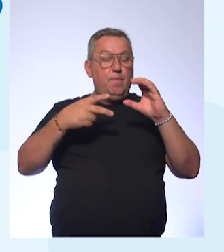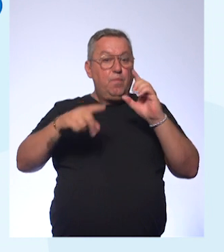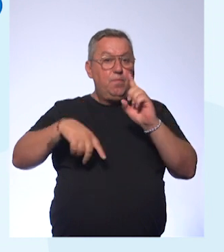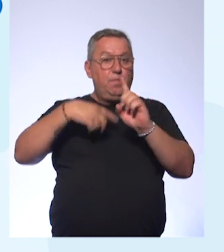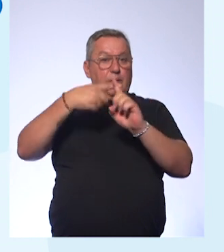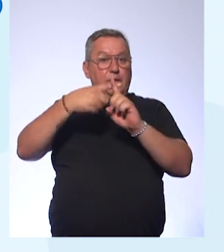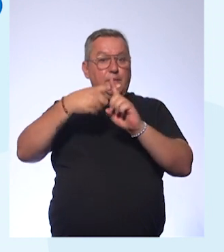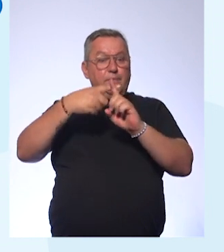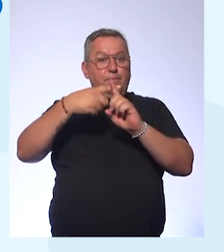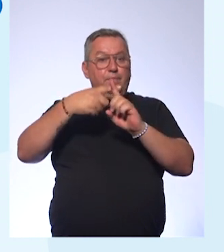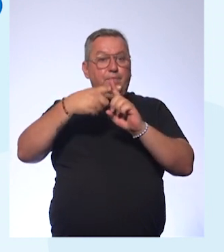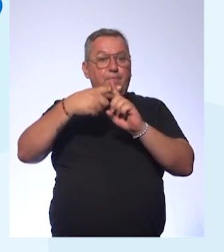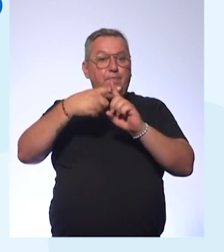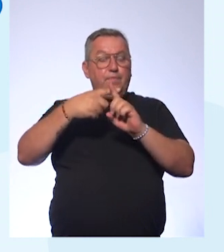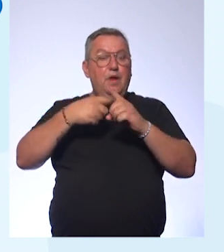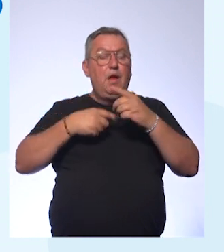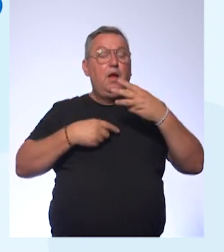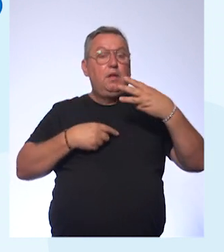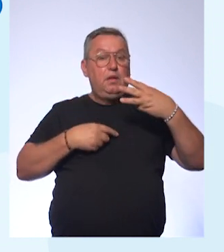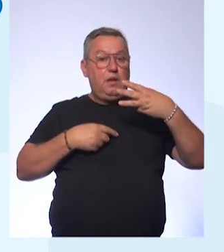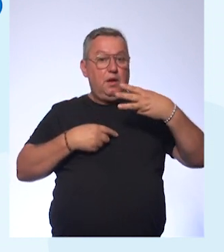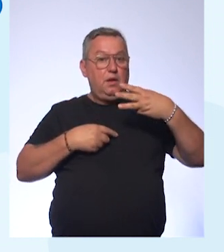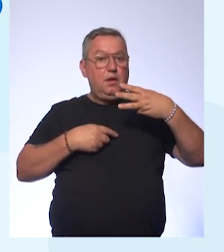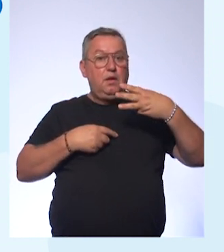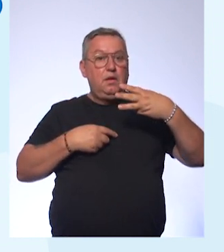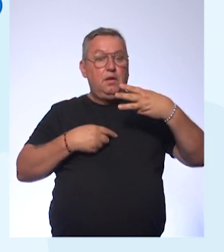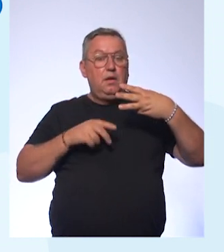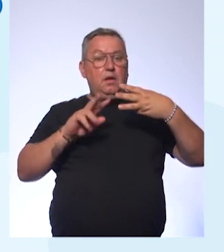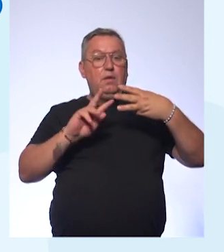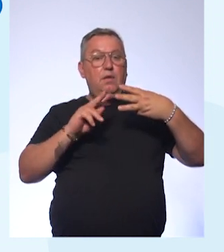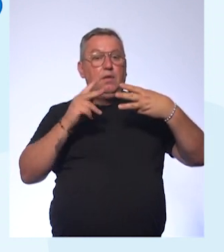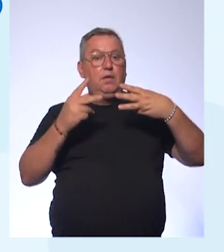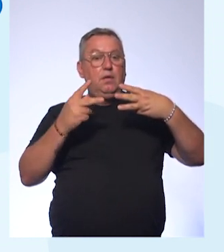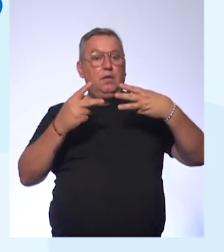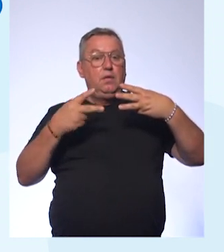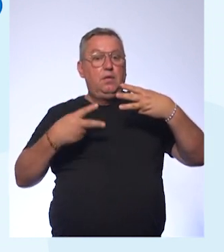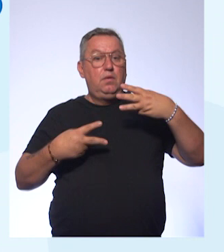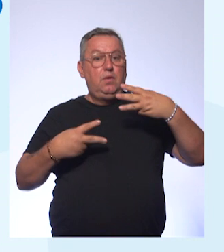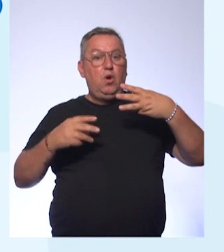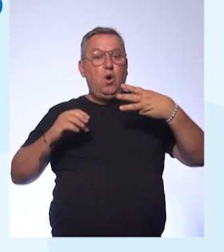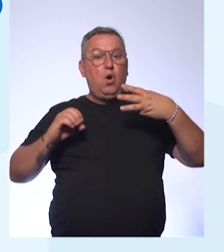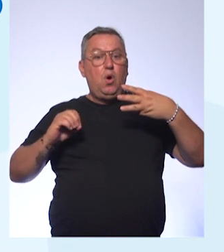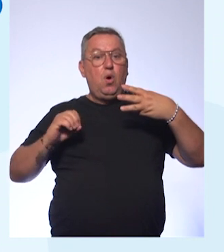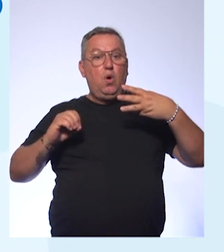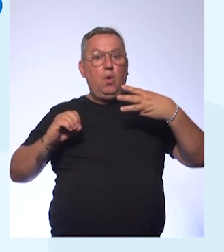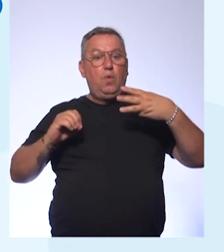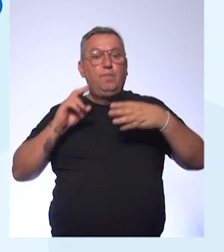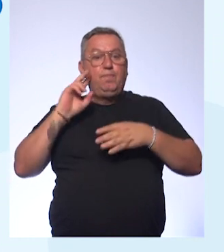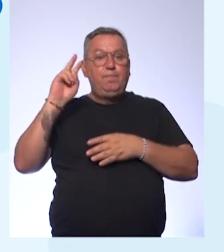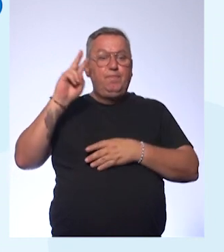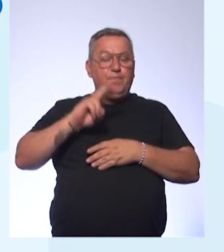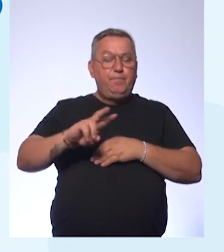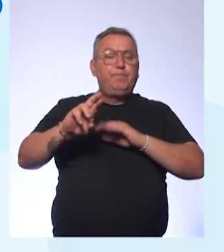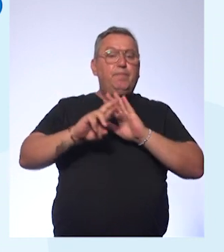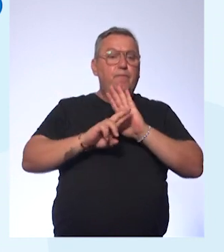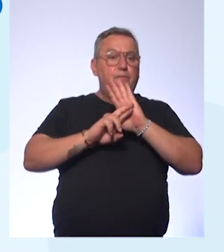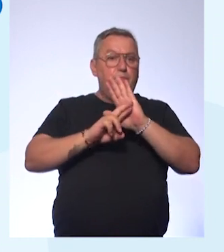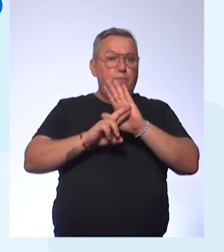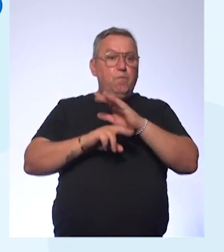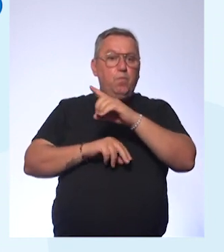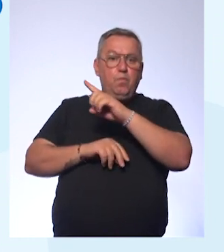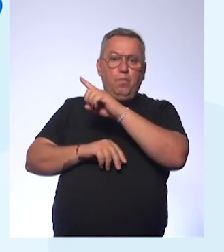mais 3 moléculas de H2O. observem aqui a